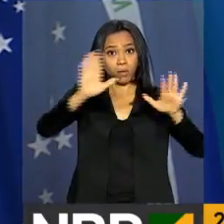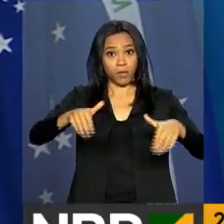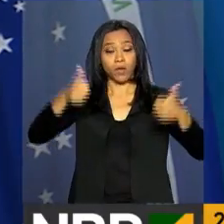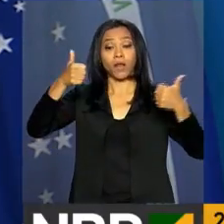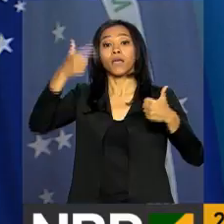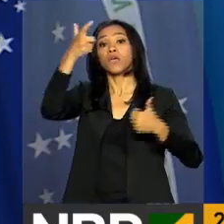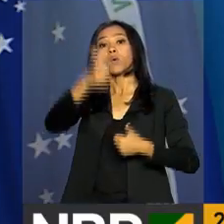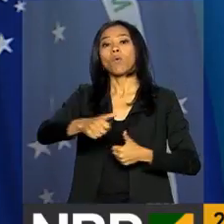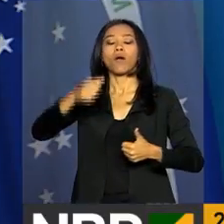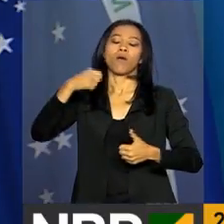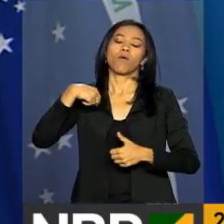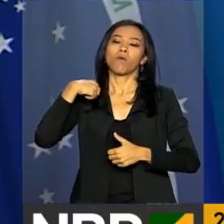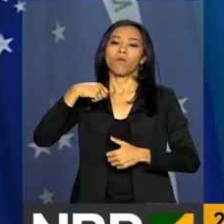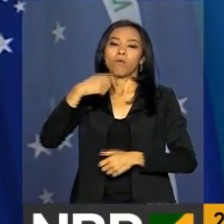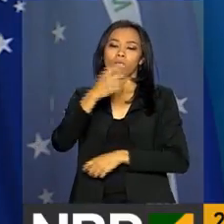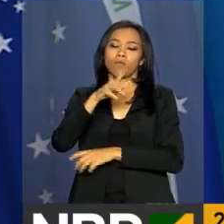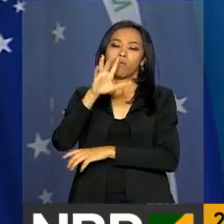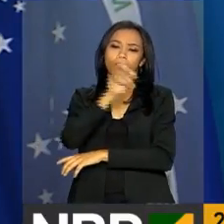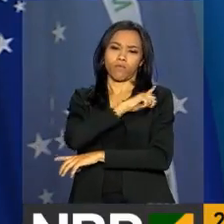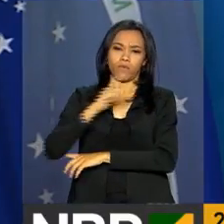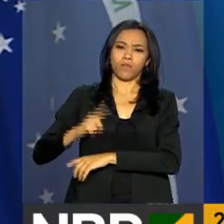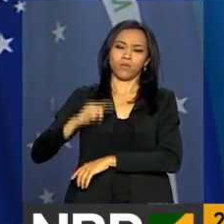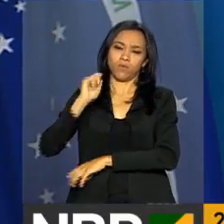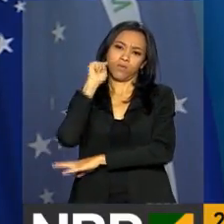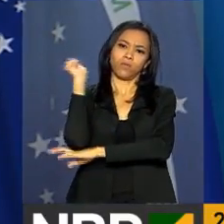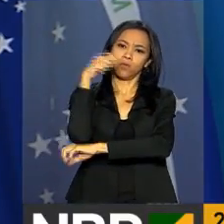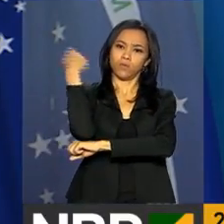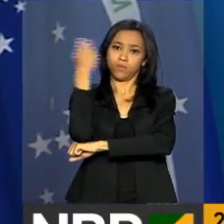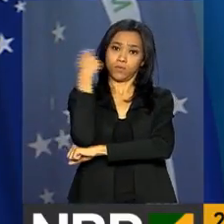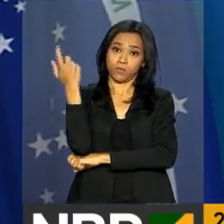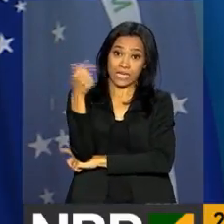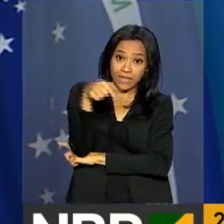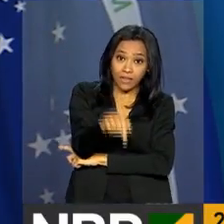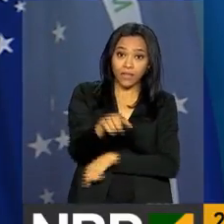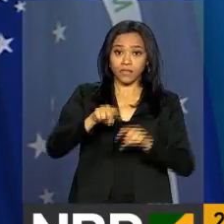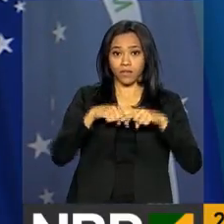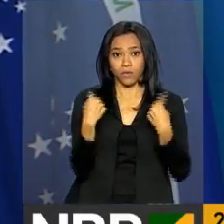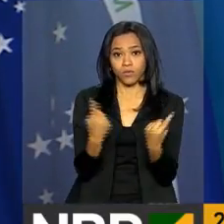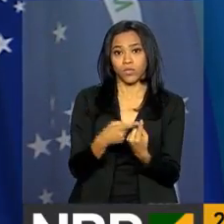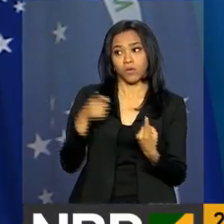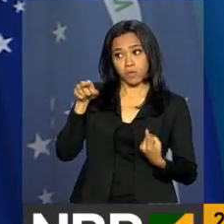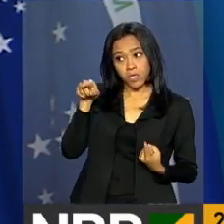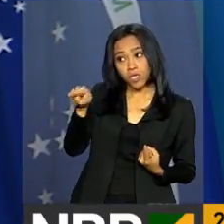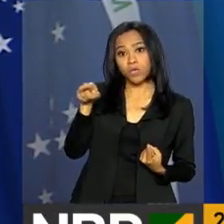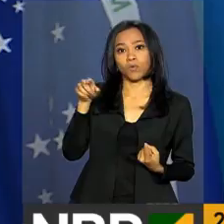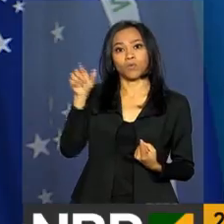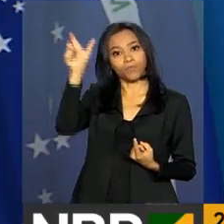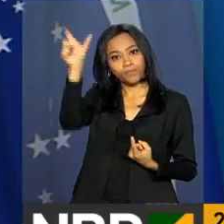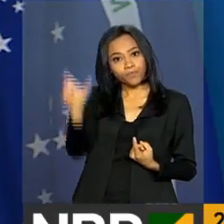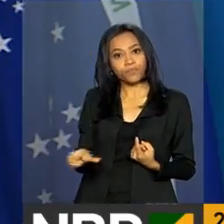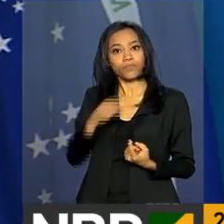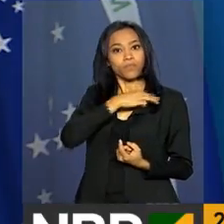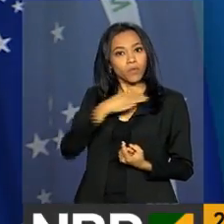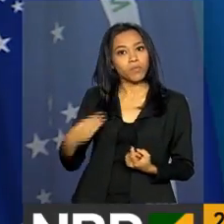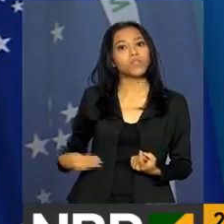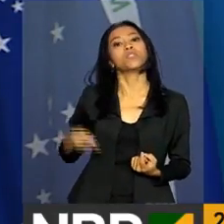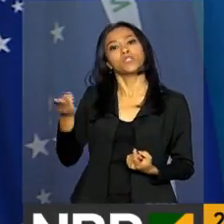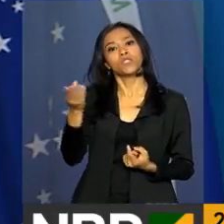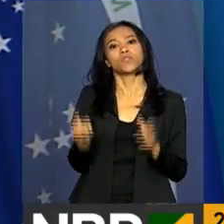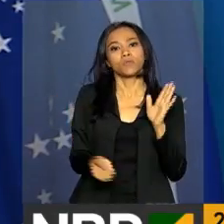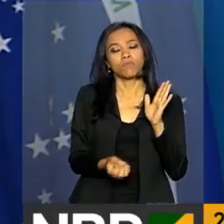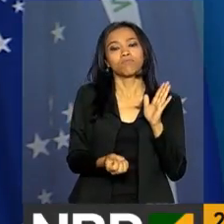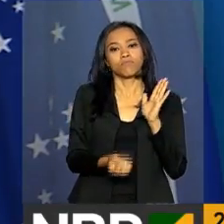sul ea partir desta reunião com a comissão que o raul jungmann criou evidentemente haverá reuniões